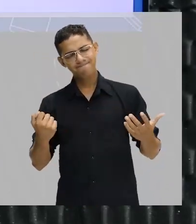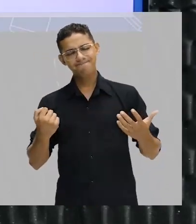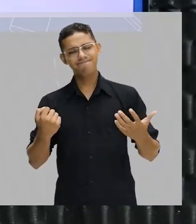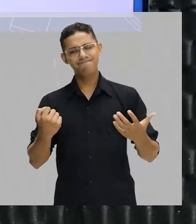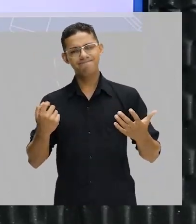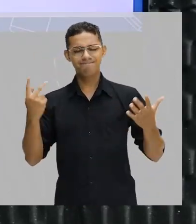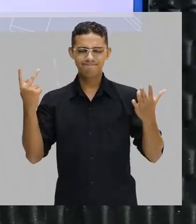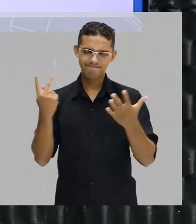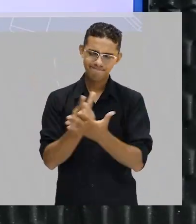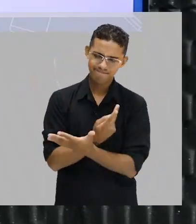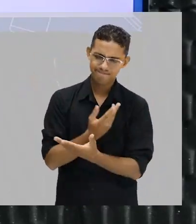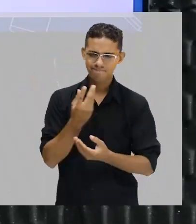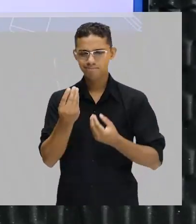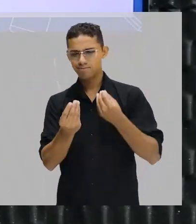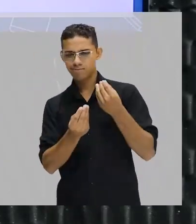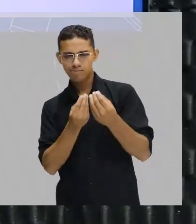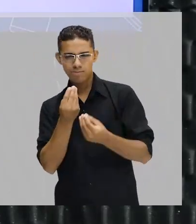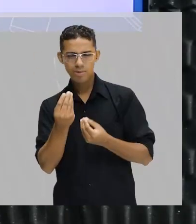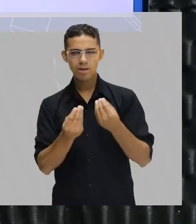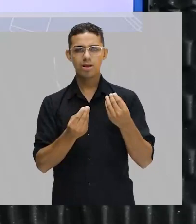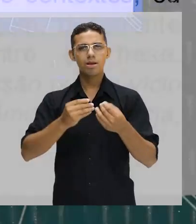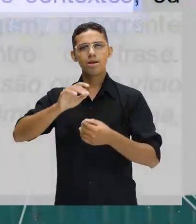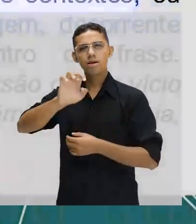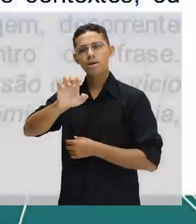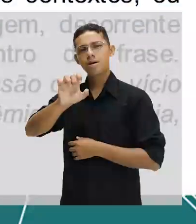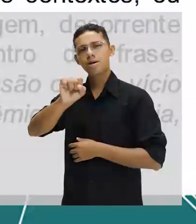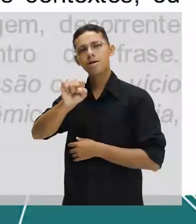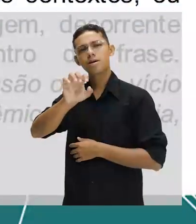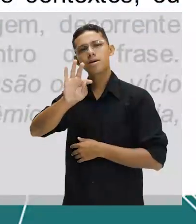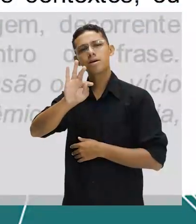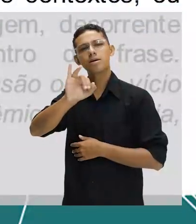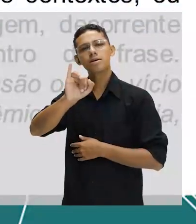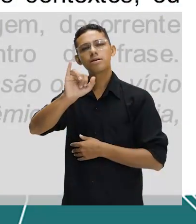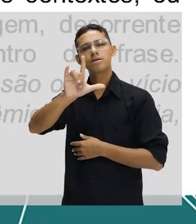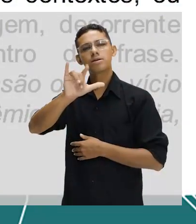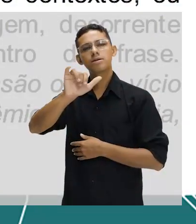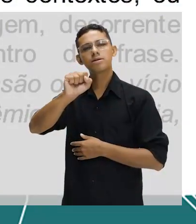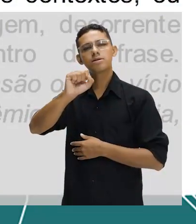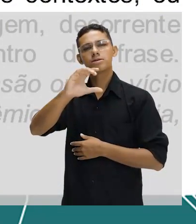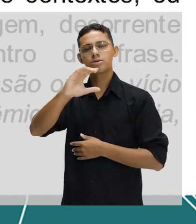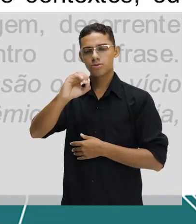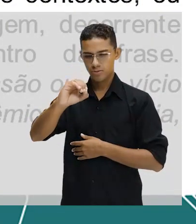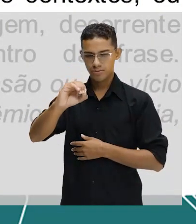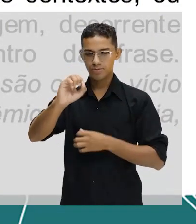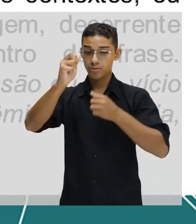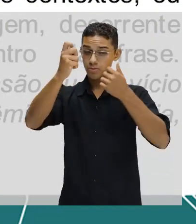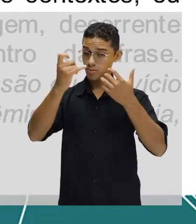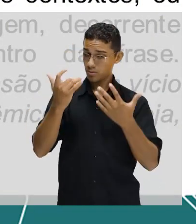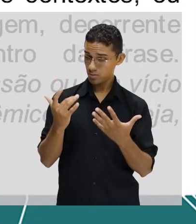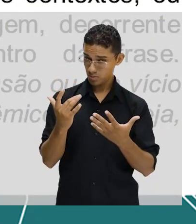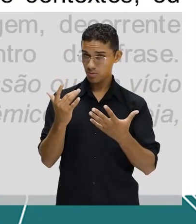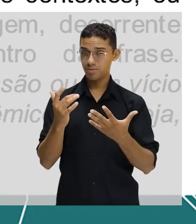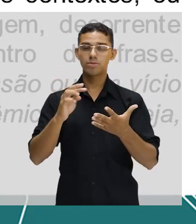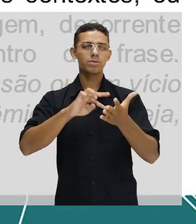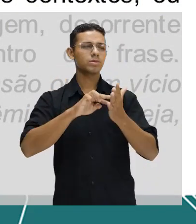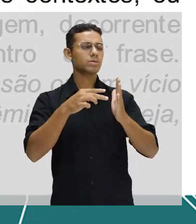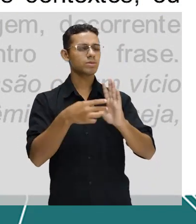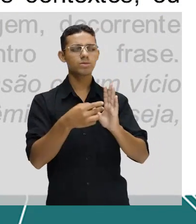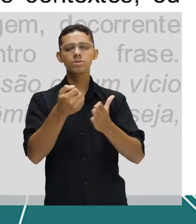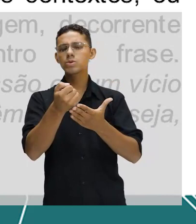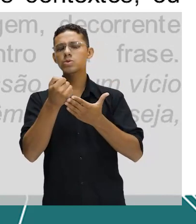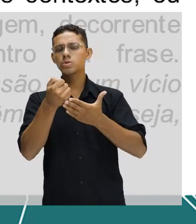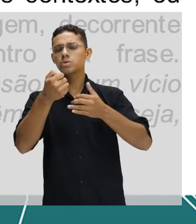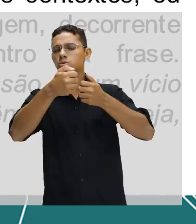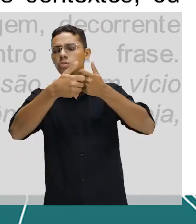seja um recurso estilístico. Os recursos da ambiguidade. A função da ambiguidade